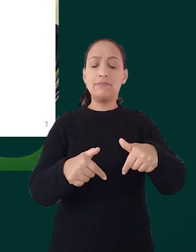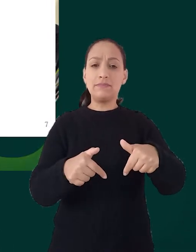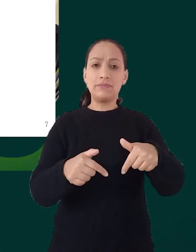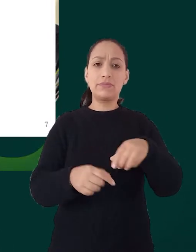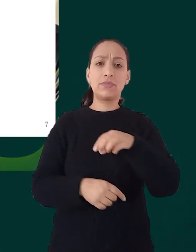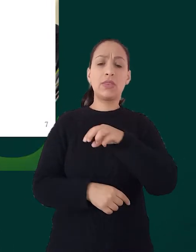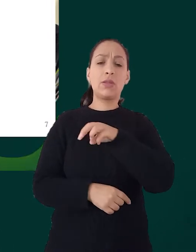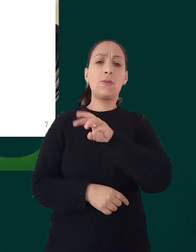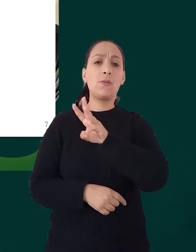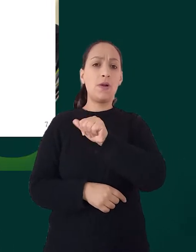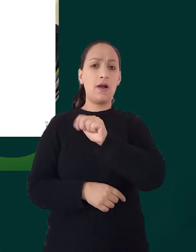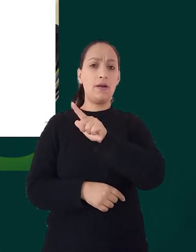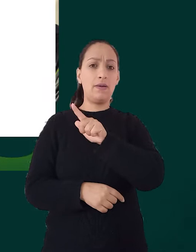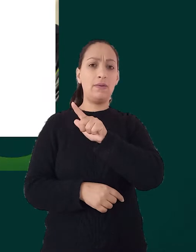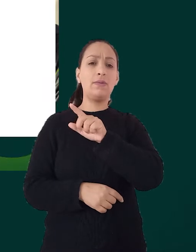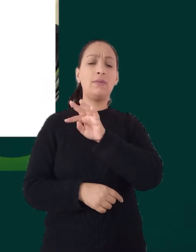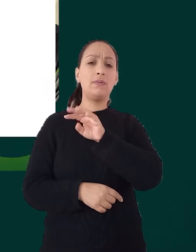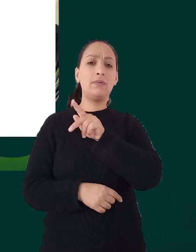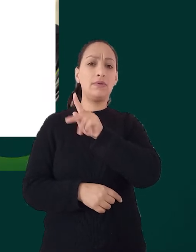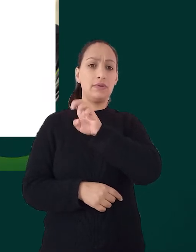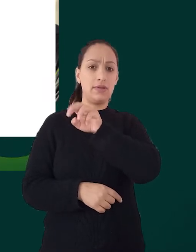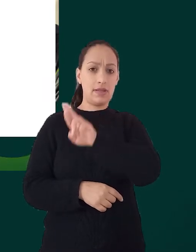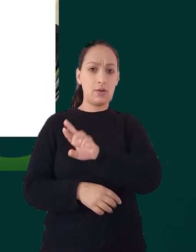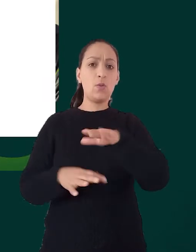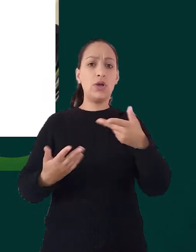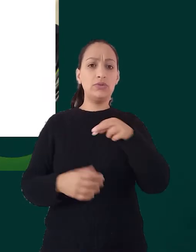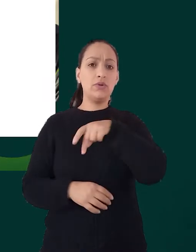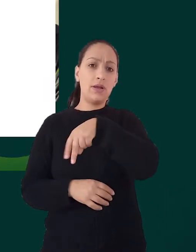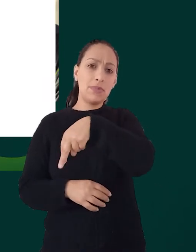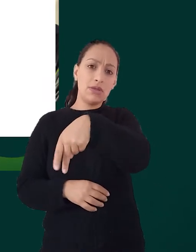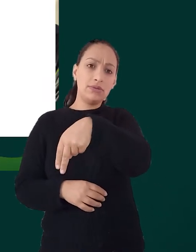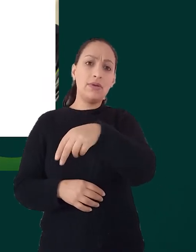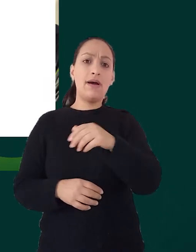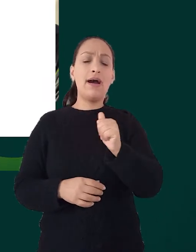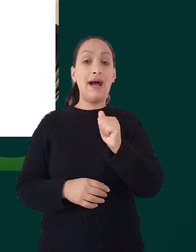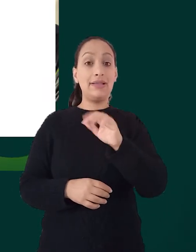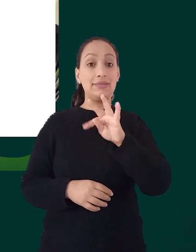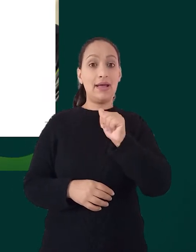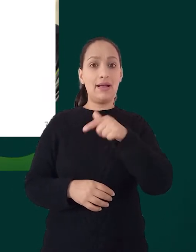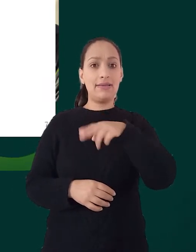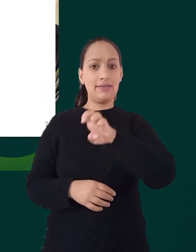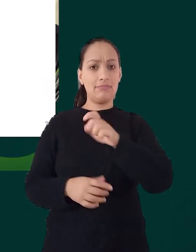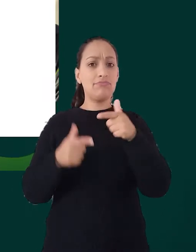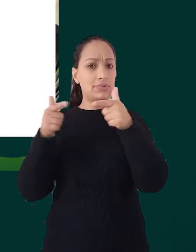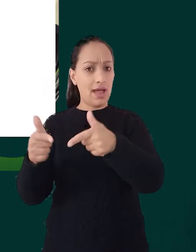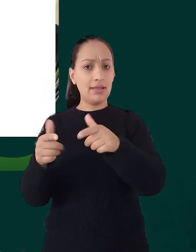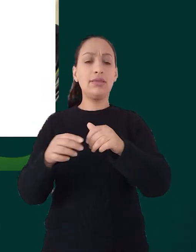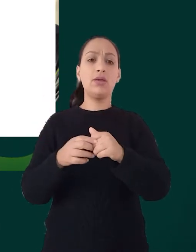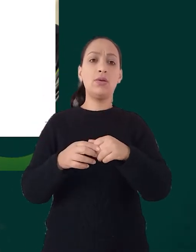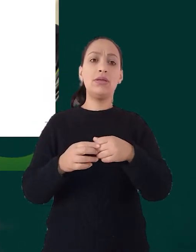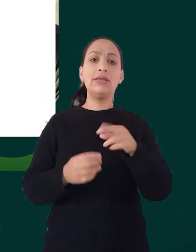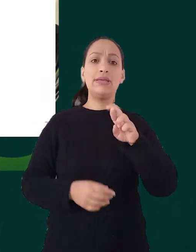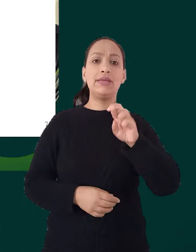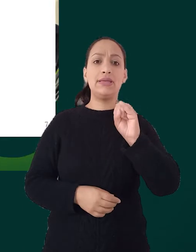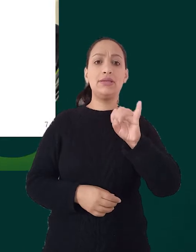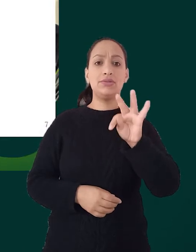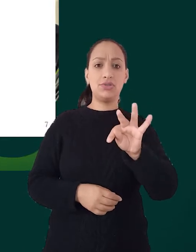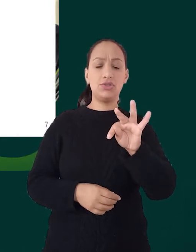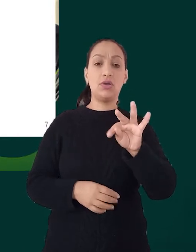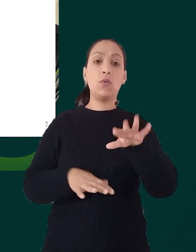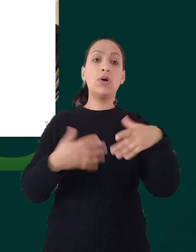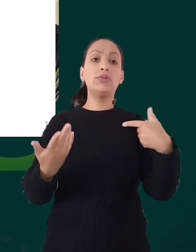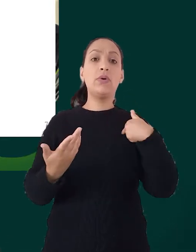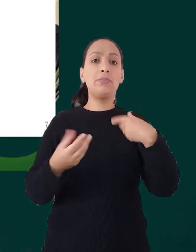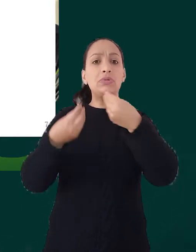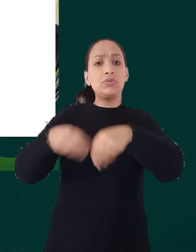Walk é quando eu estou propriamente caminhando, ataque é de ataque mesmo, e hit quando eu levei um dano. Levei um dano ou dei dano